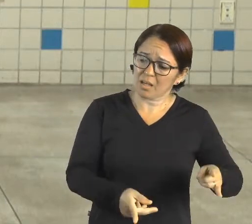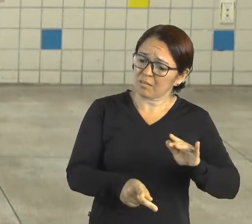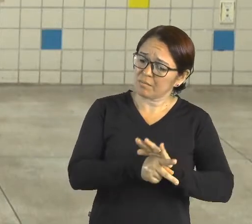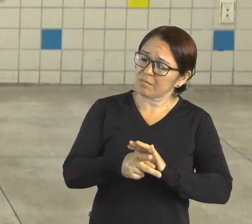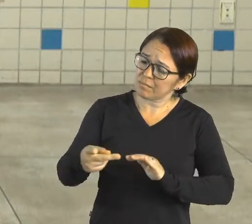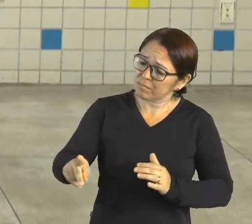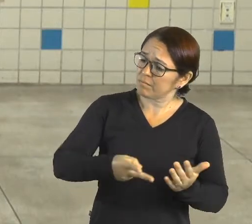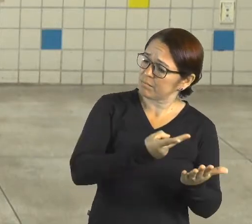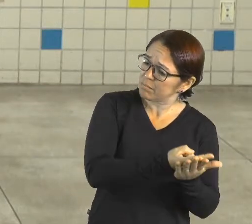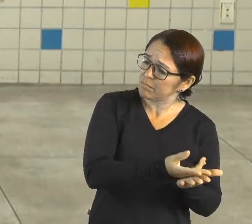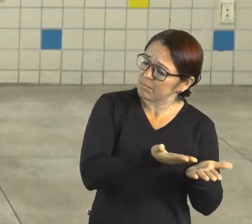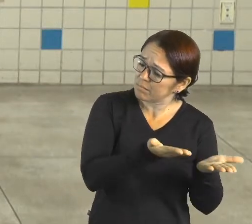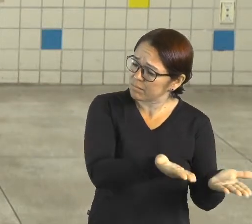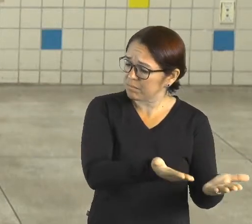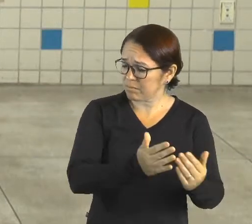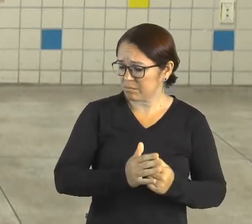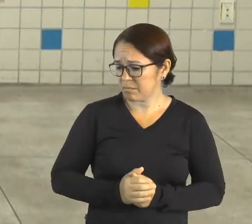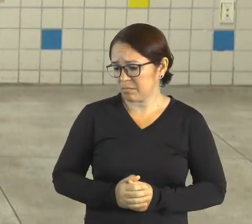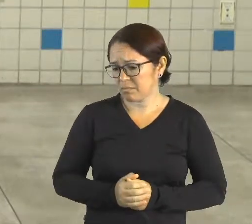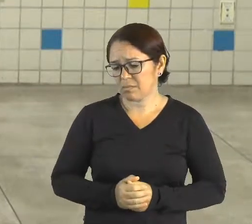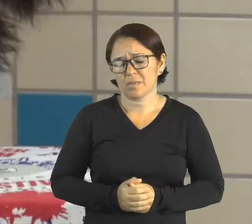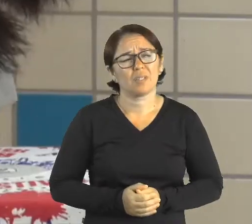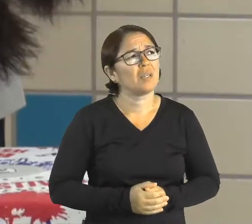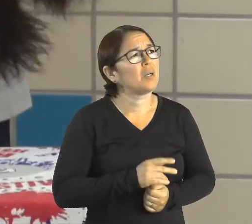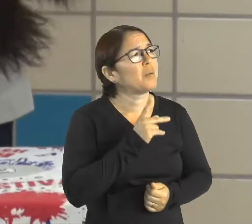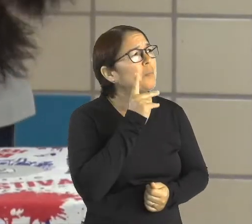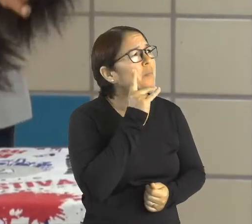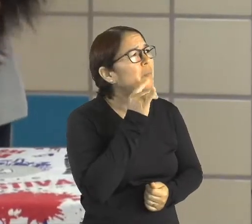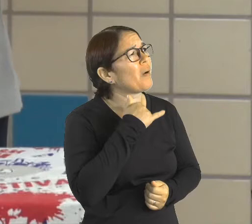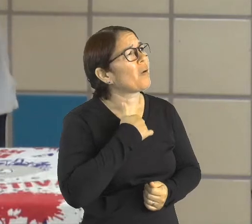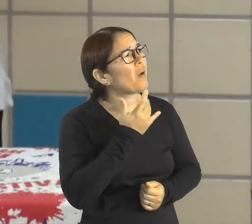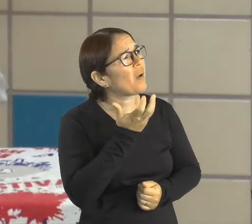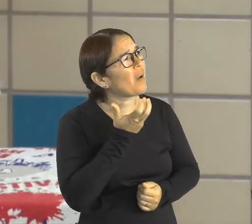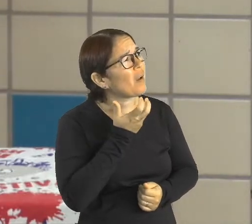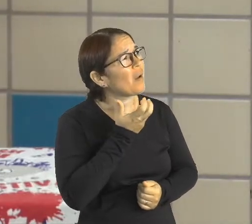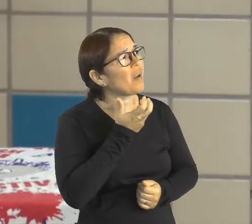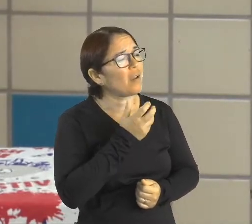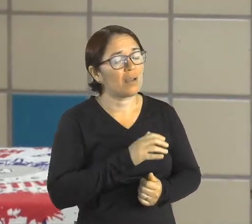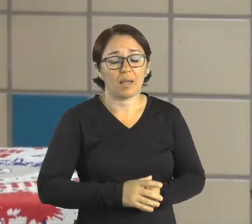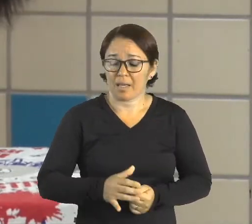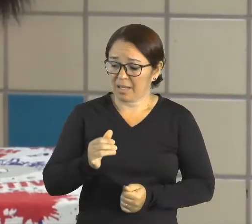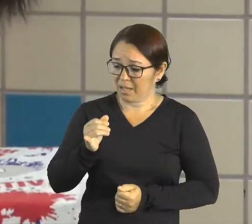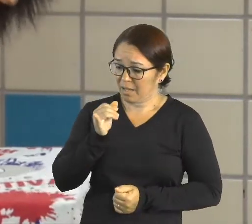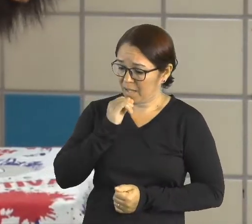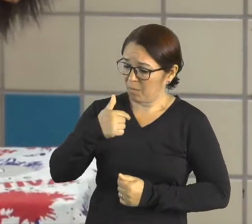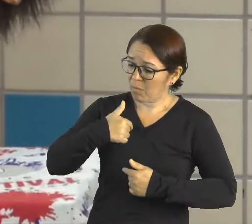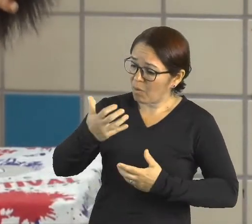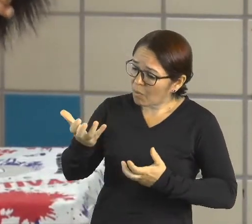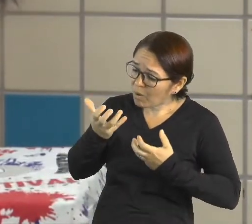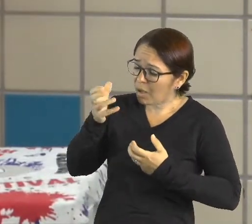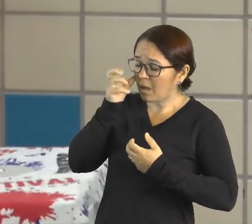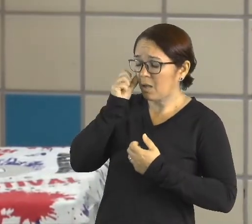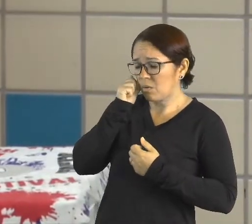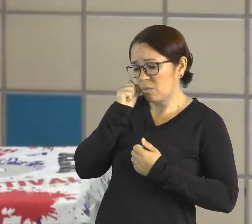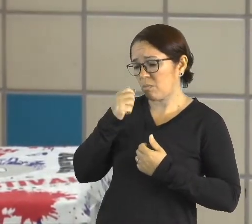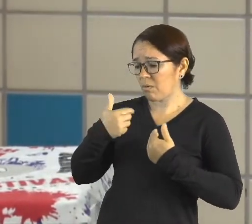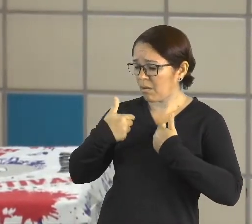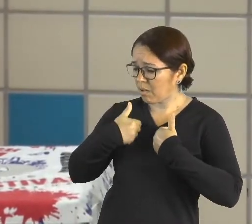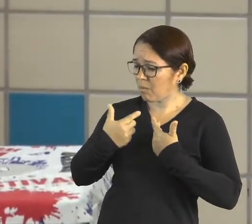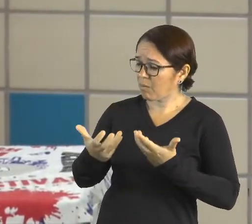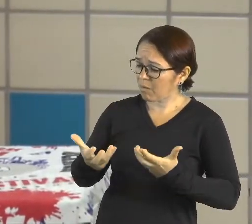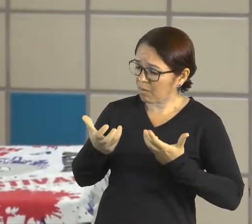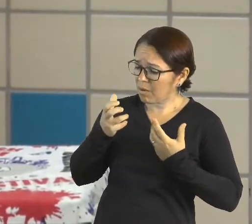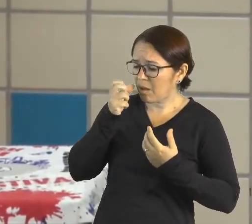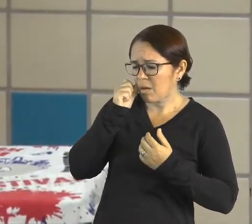para se deitar. Papai quer dormir porque você não volta para lá. Papai